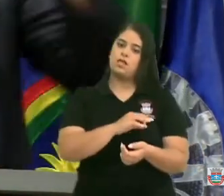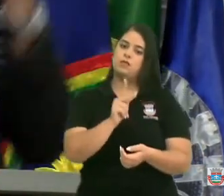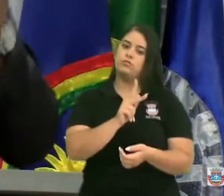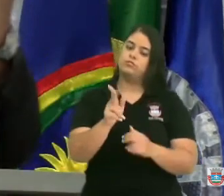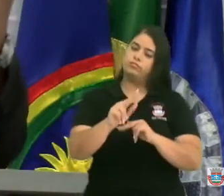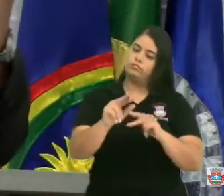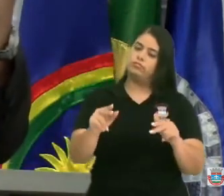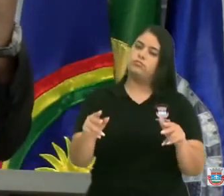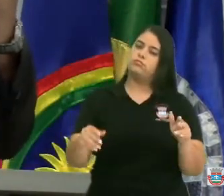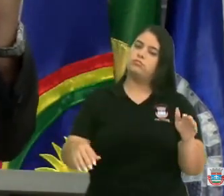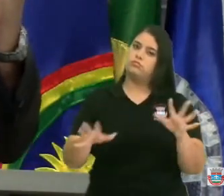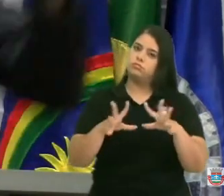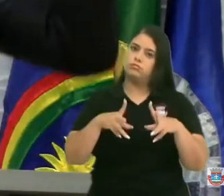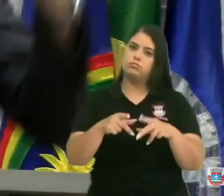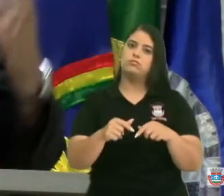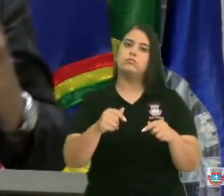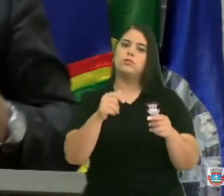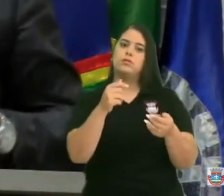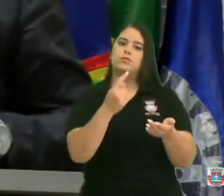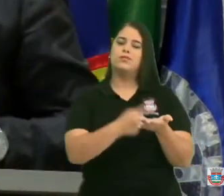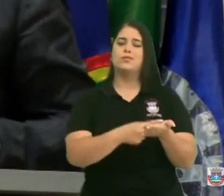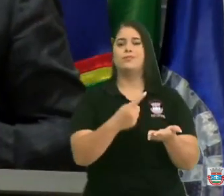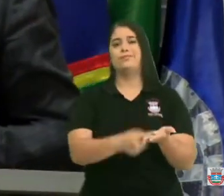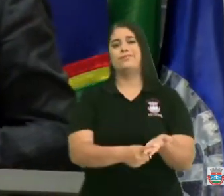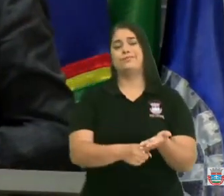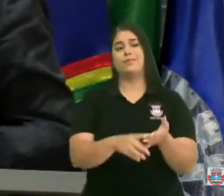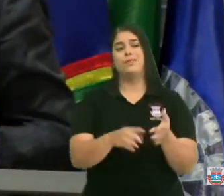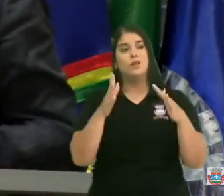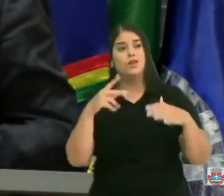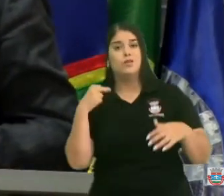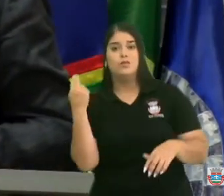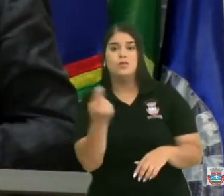a gente ficou muito triste